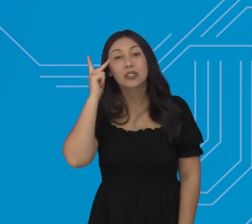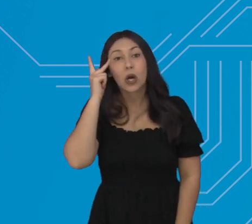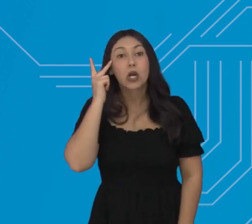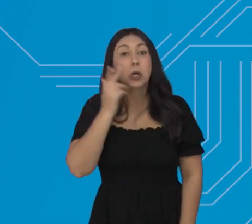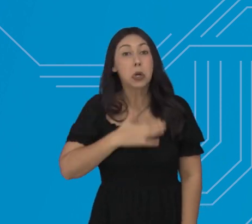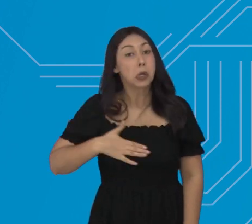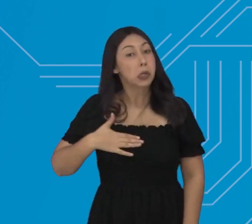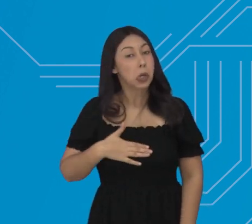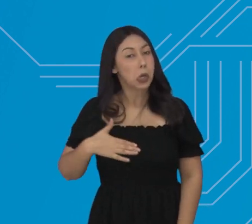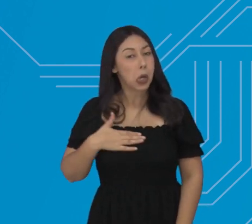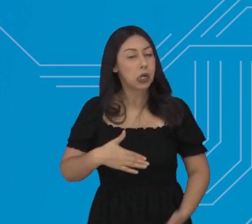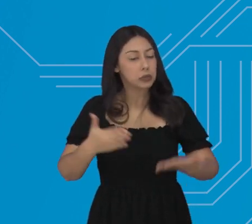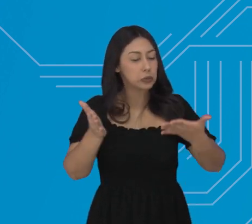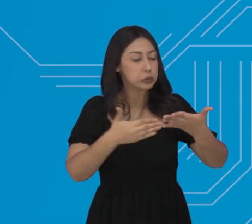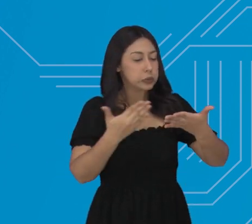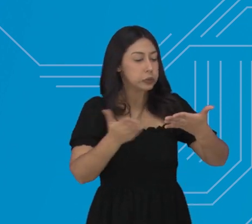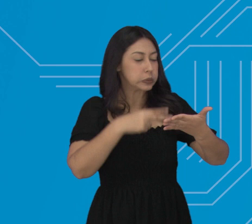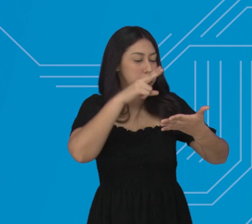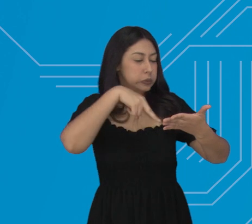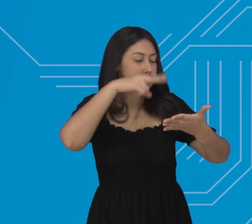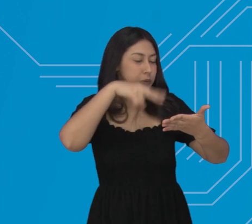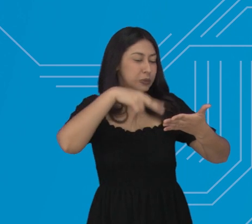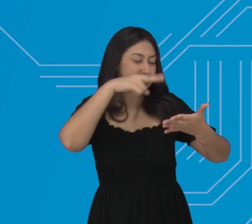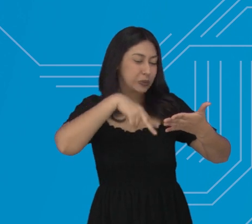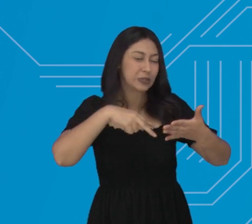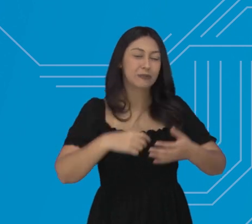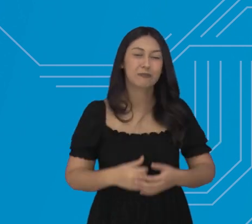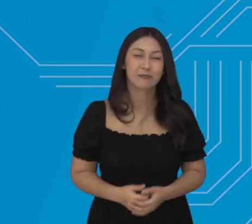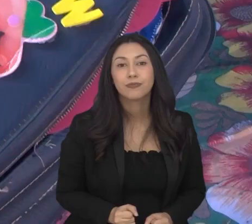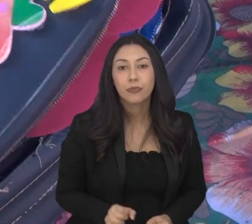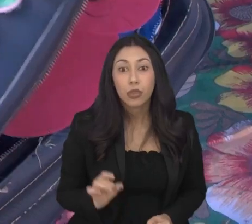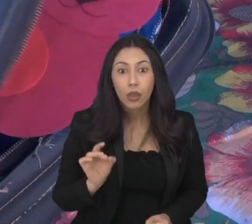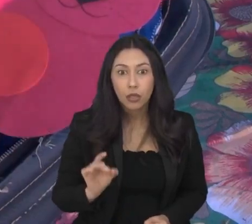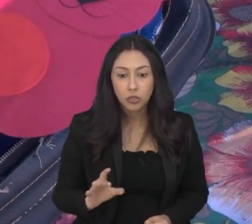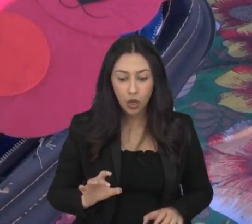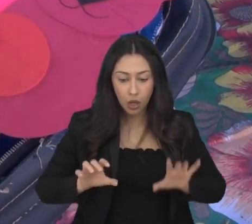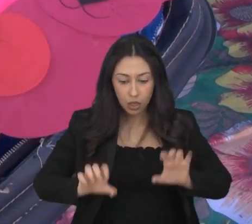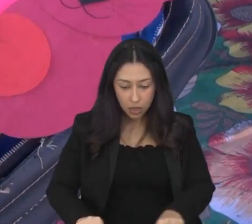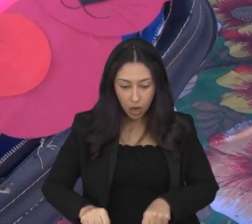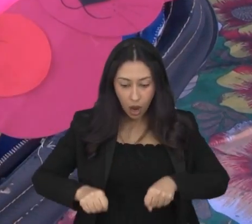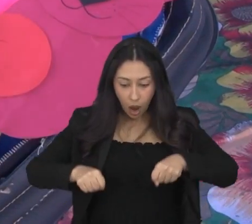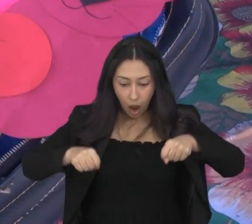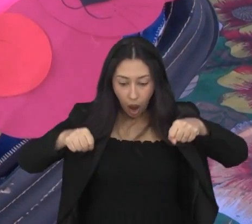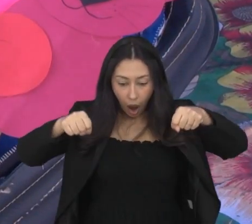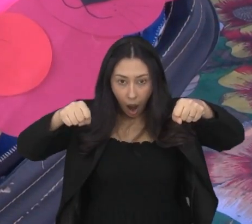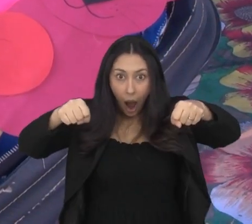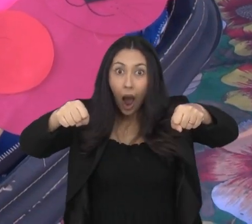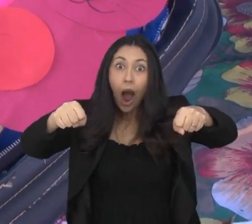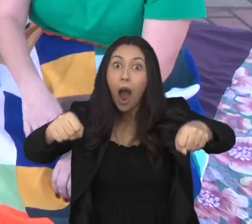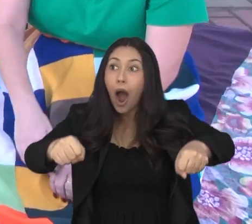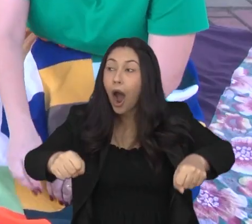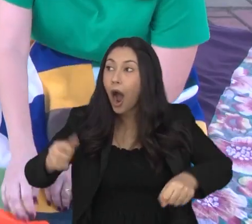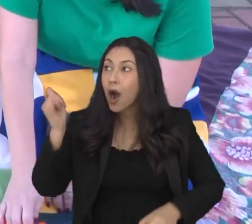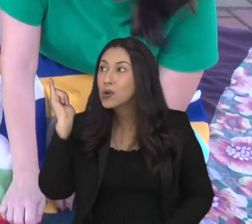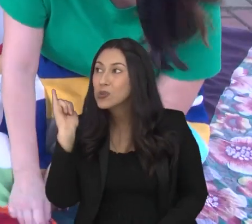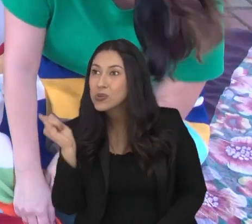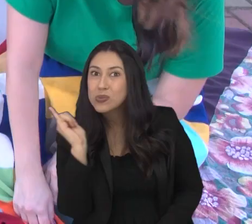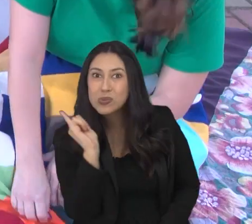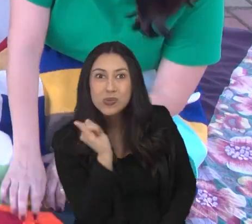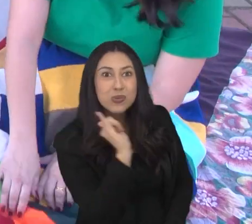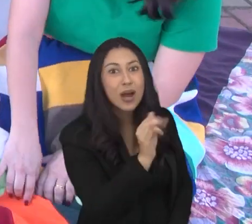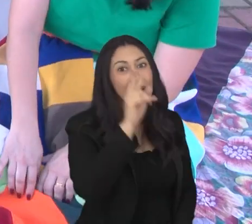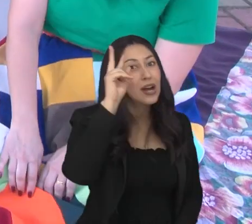tem nos livros uma vocação e um amor genuíno de criança. É só abrir a maleta dessa turma